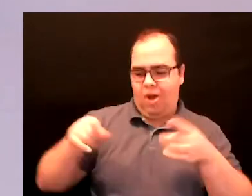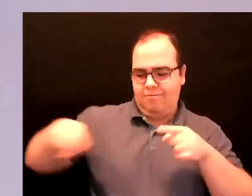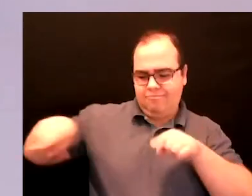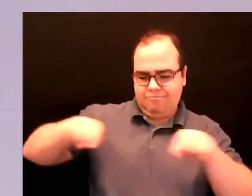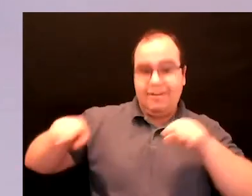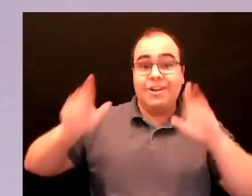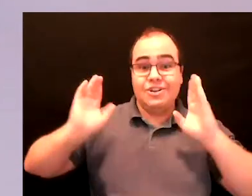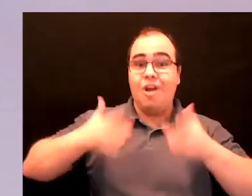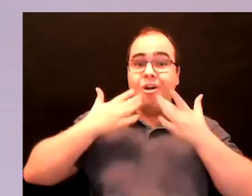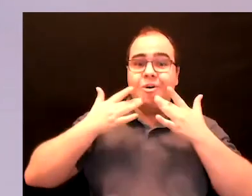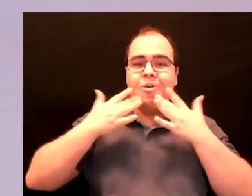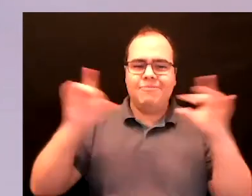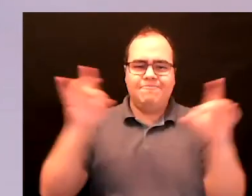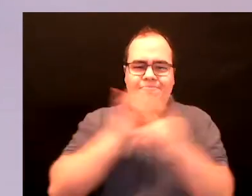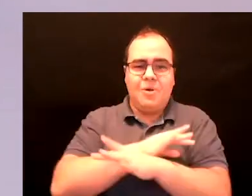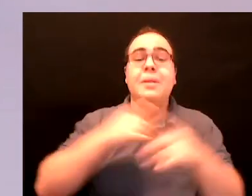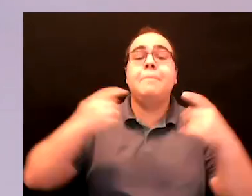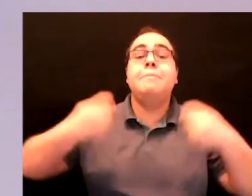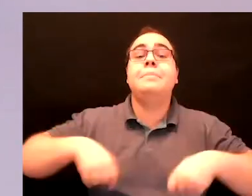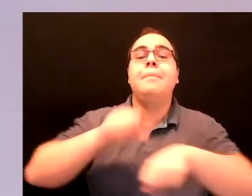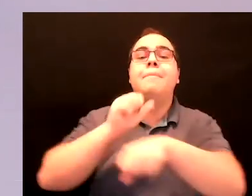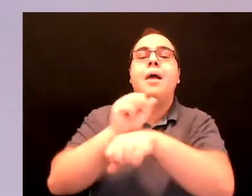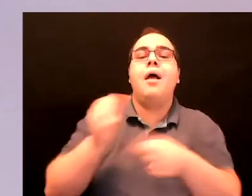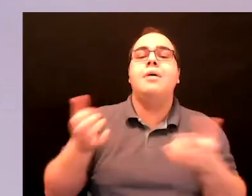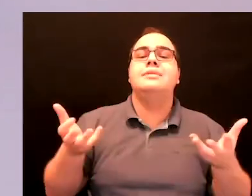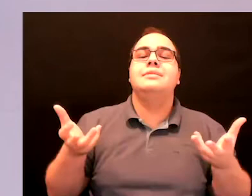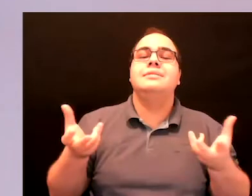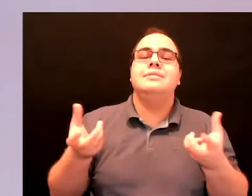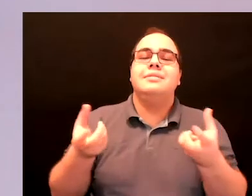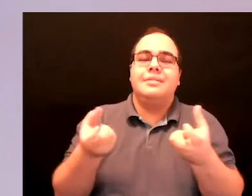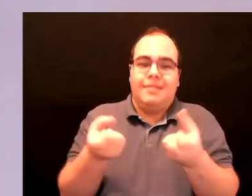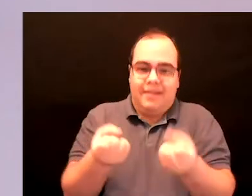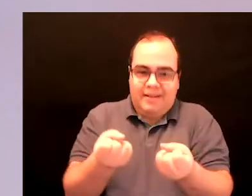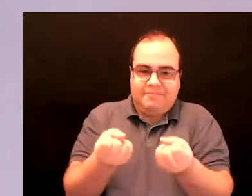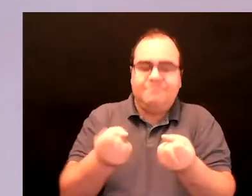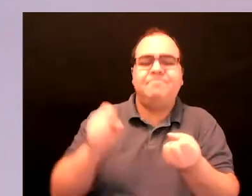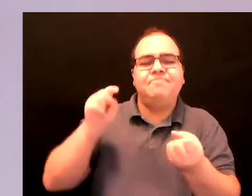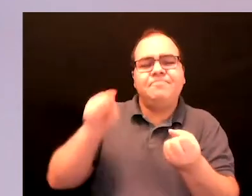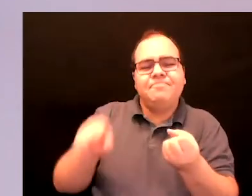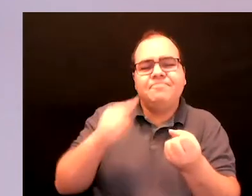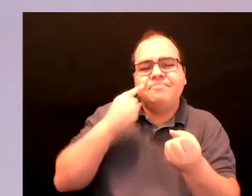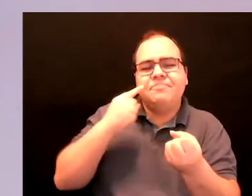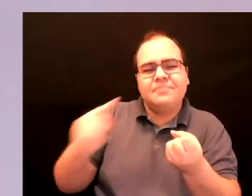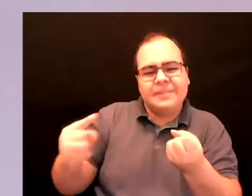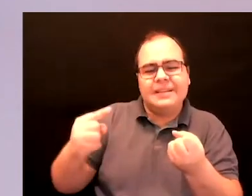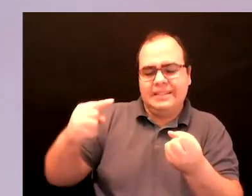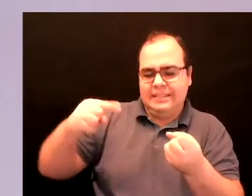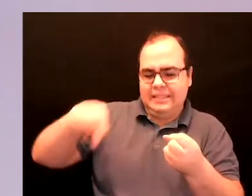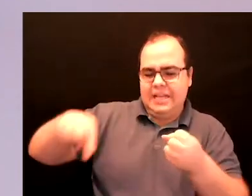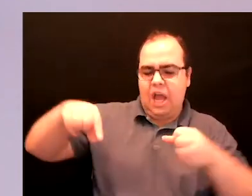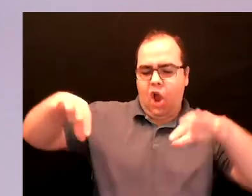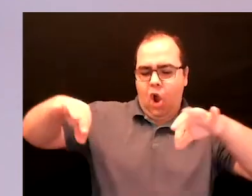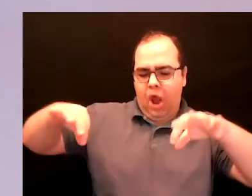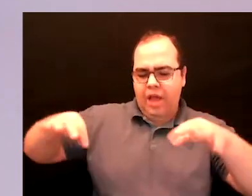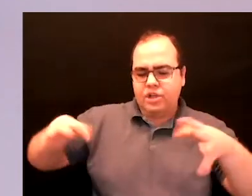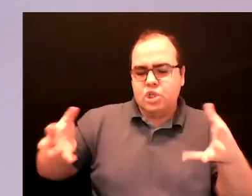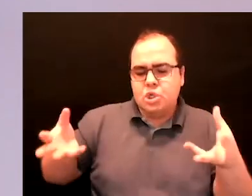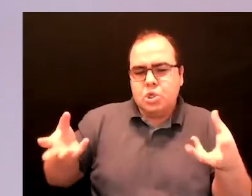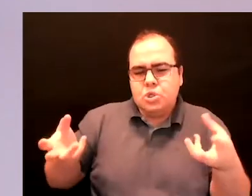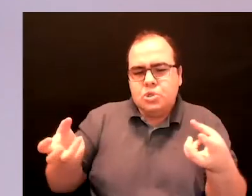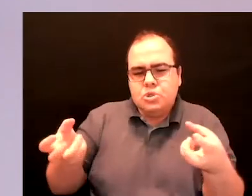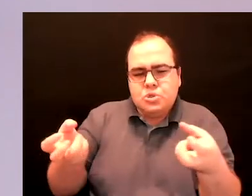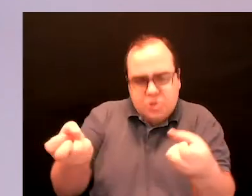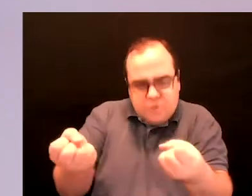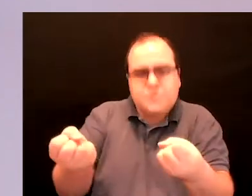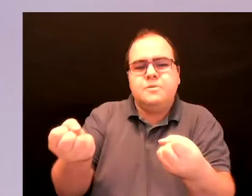que eles estão coloridos, a gente tem que esperar secar, né? Tem que esperar que esse corante alimentício seja